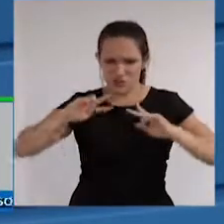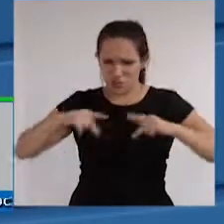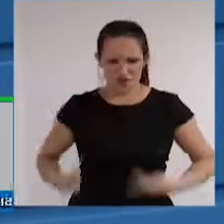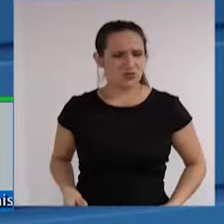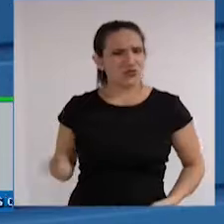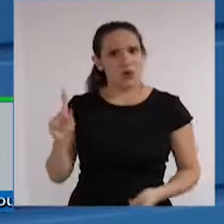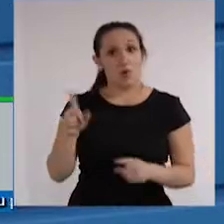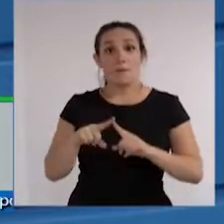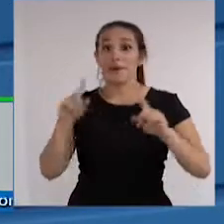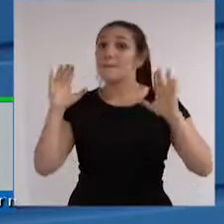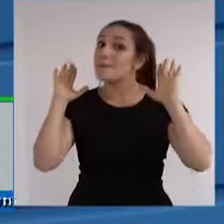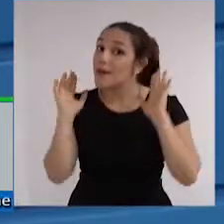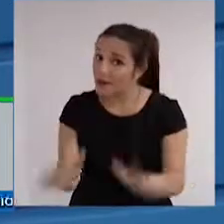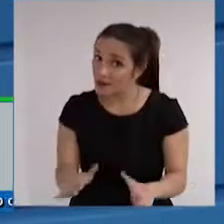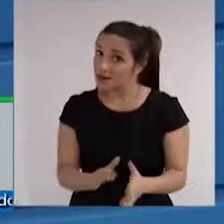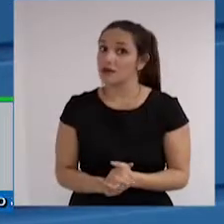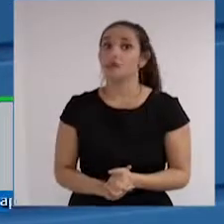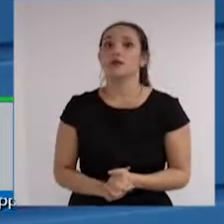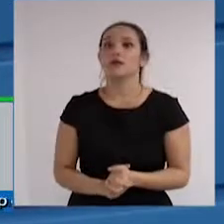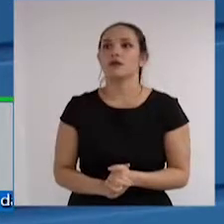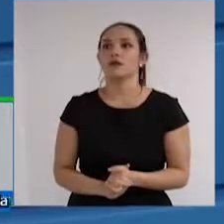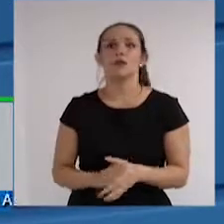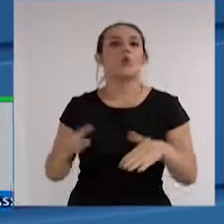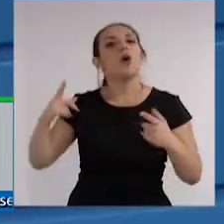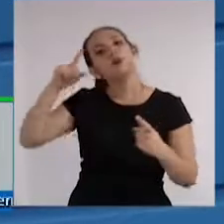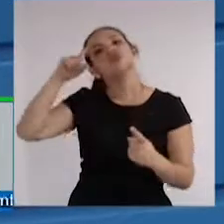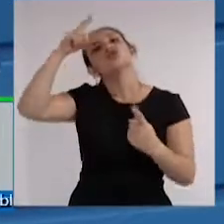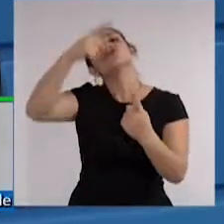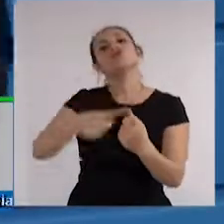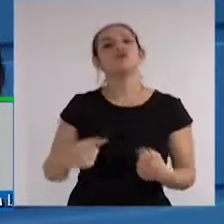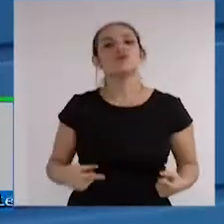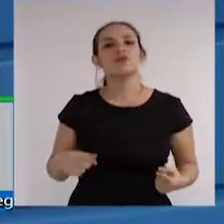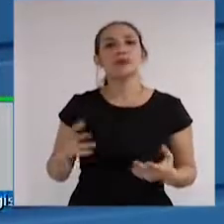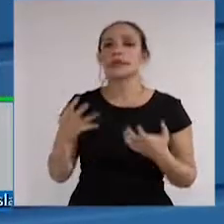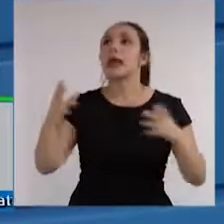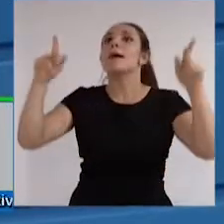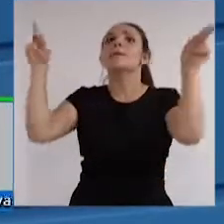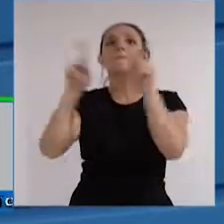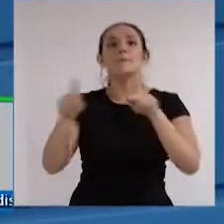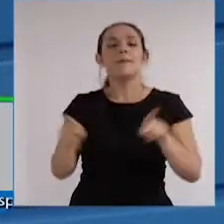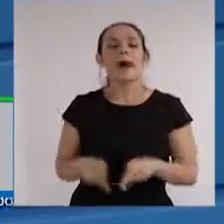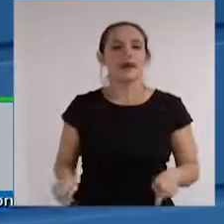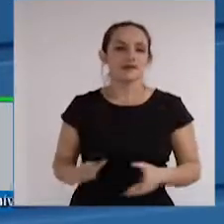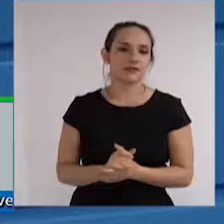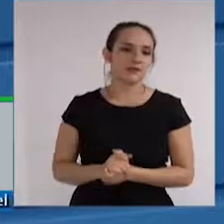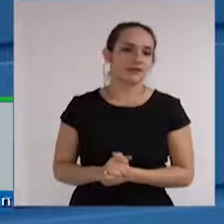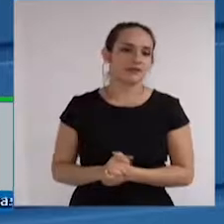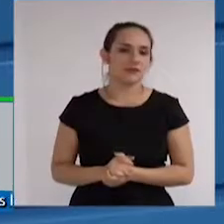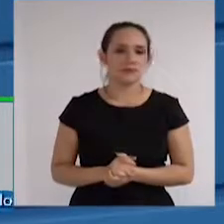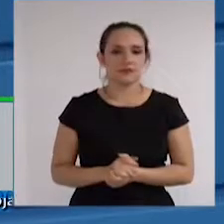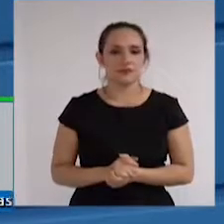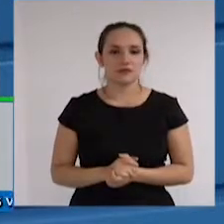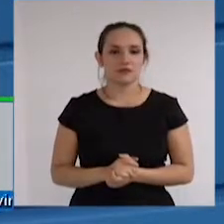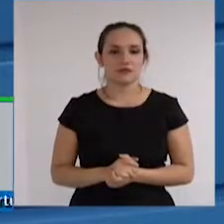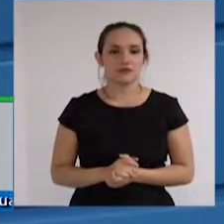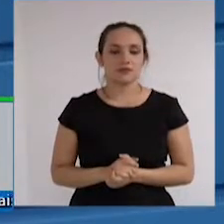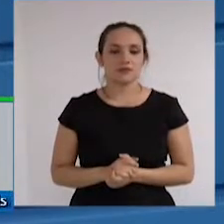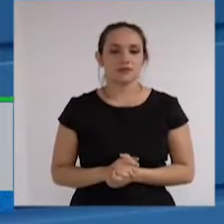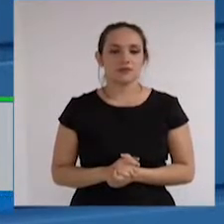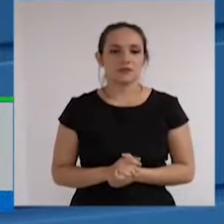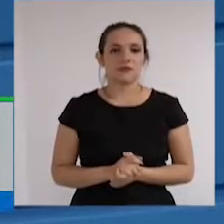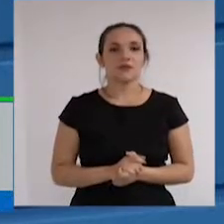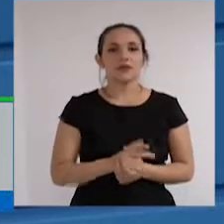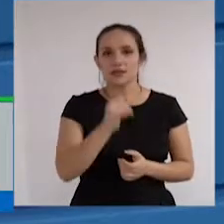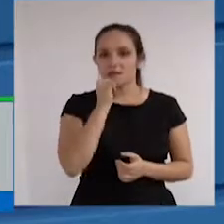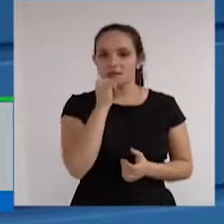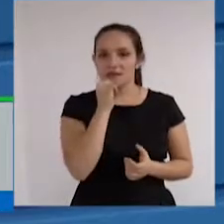fizeram. Só que eles queriam uma coisa impossível. Matar um cadete na rua Indianópolis,